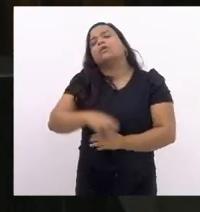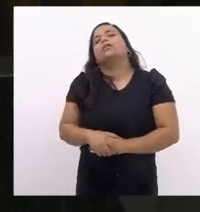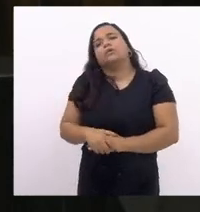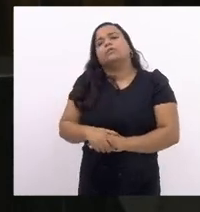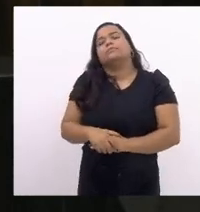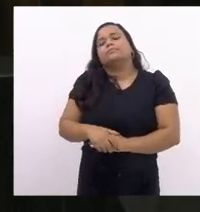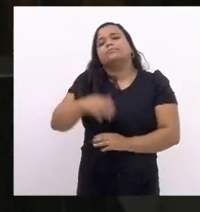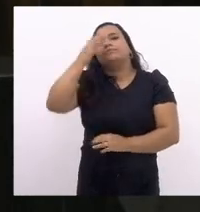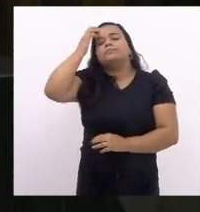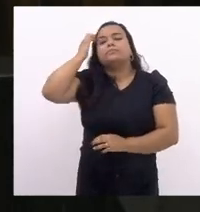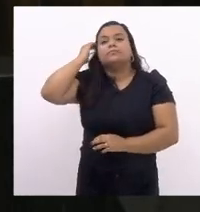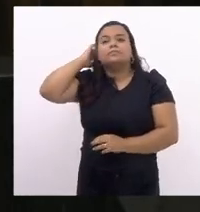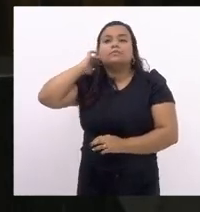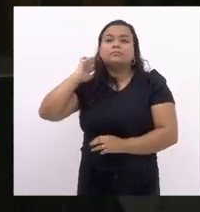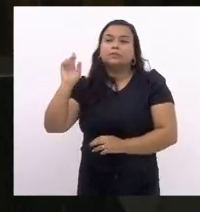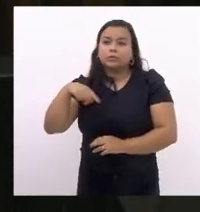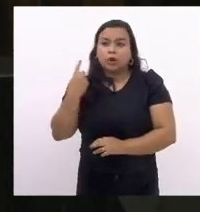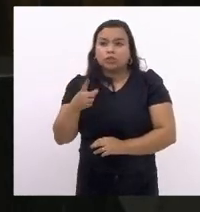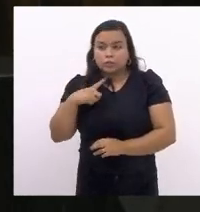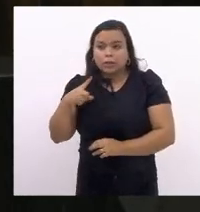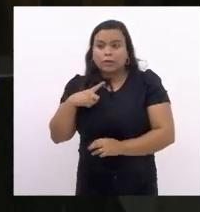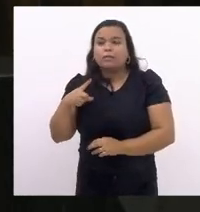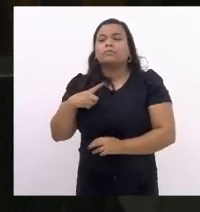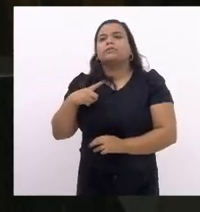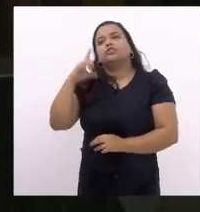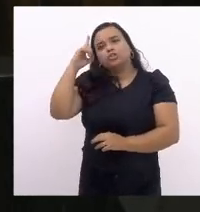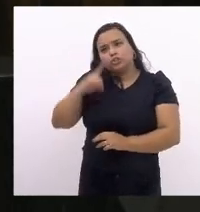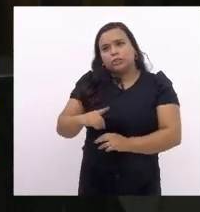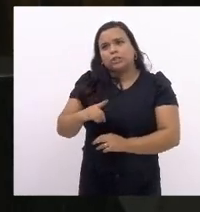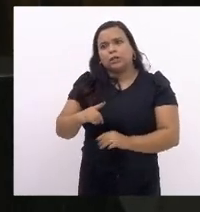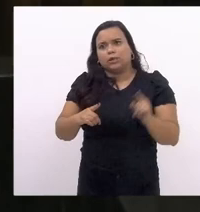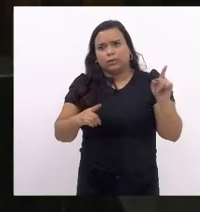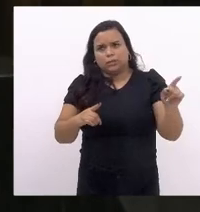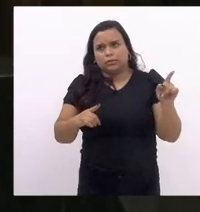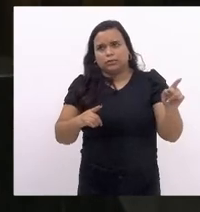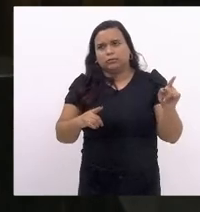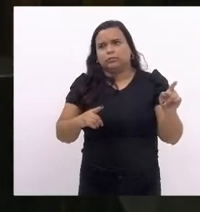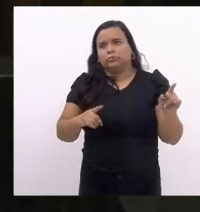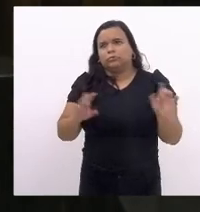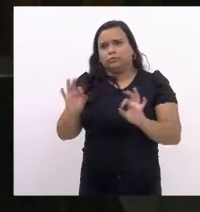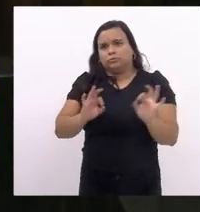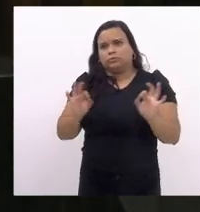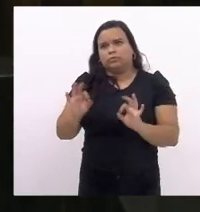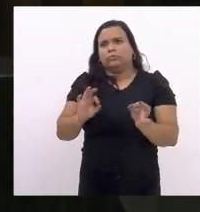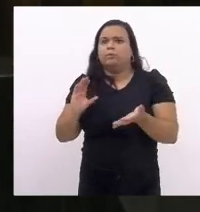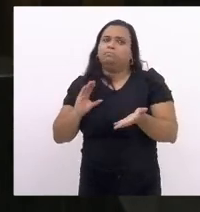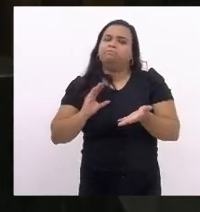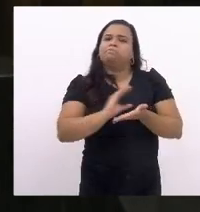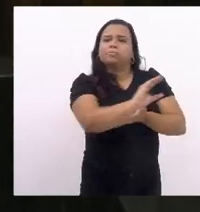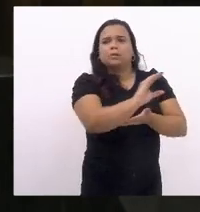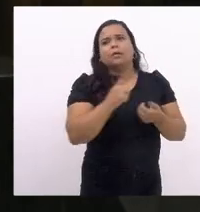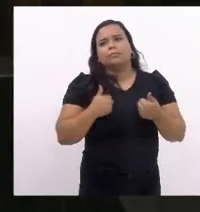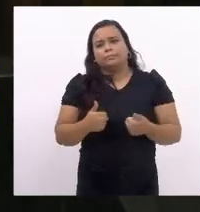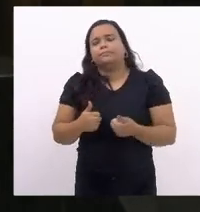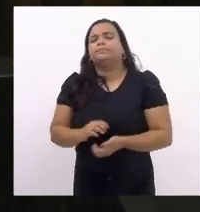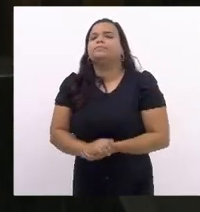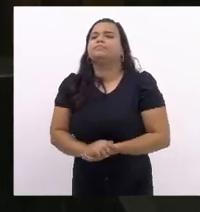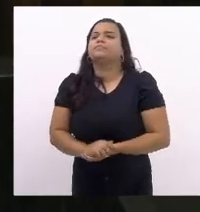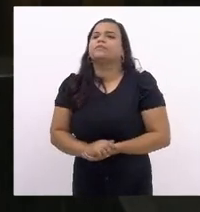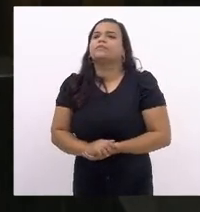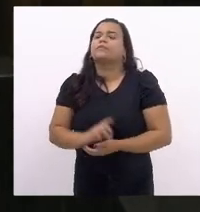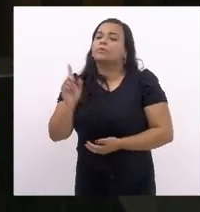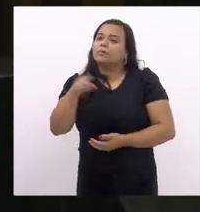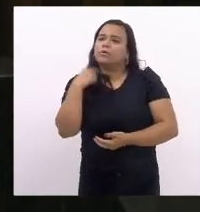naquele projeto, para que eles tivessem direito a uma grete decente, a uma gratificação decente. Quando a gente votou